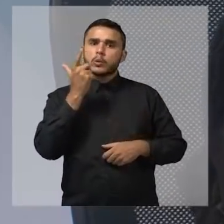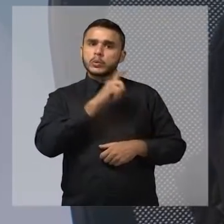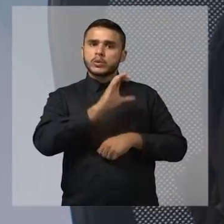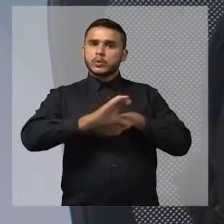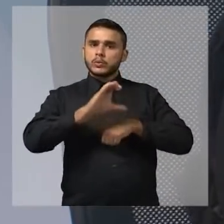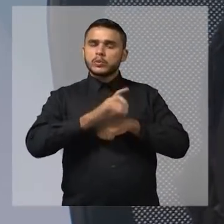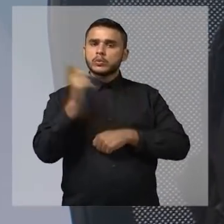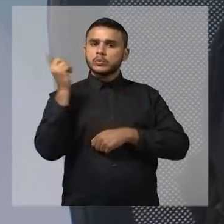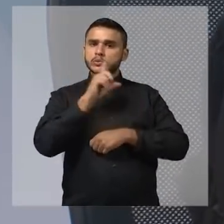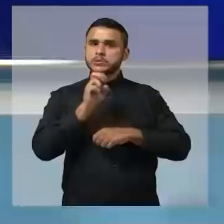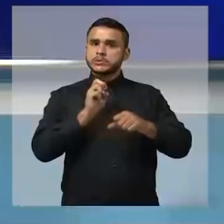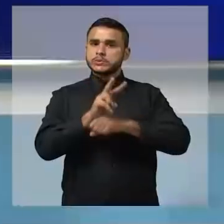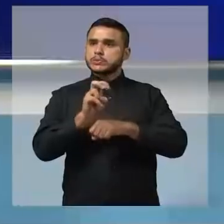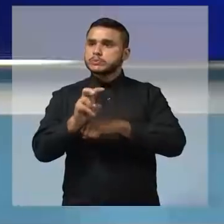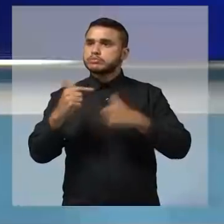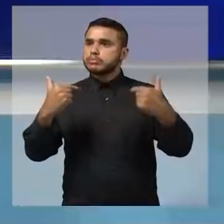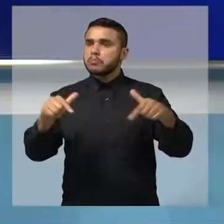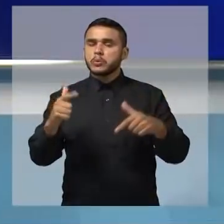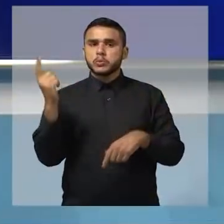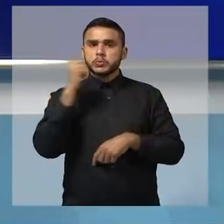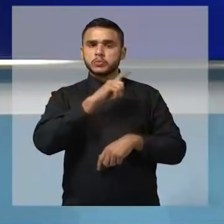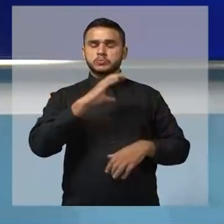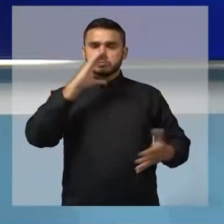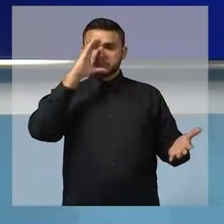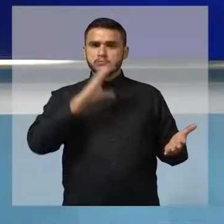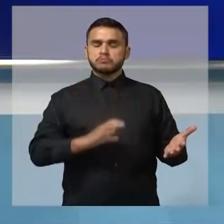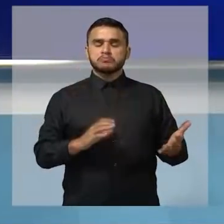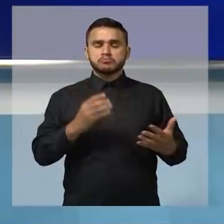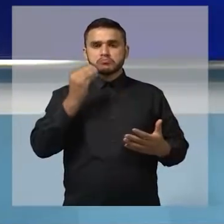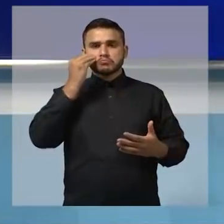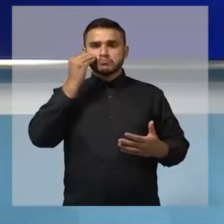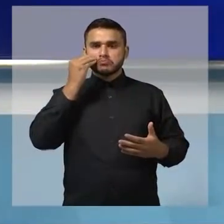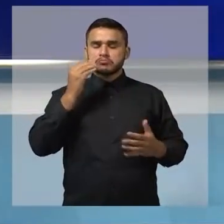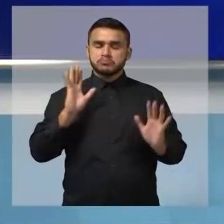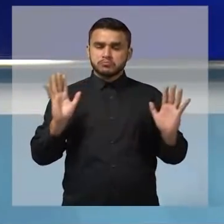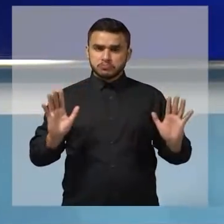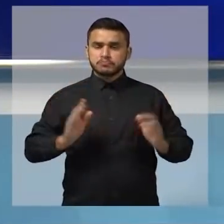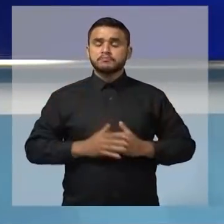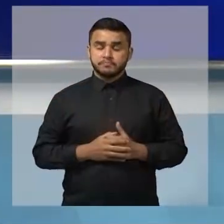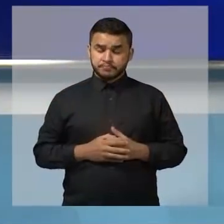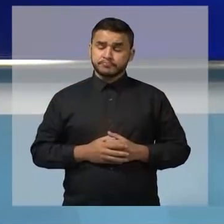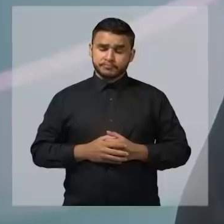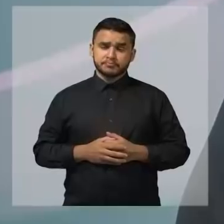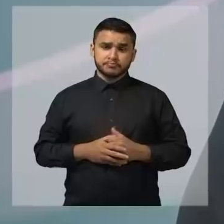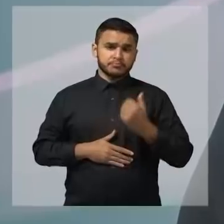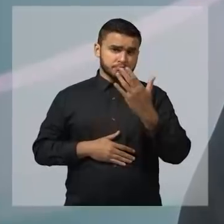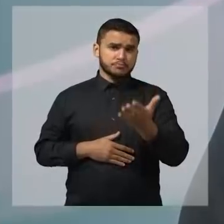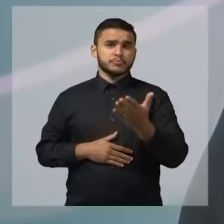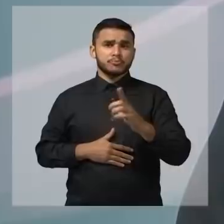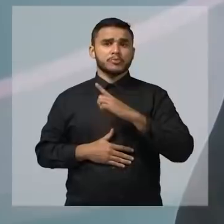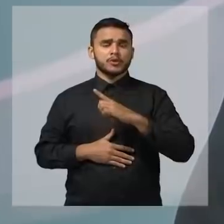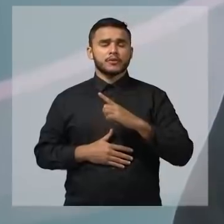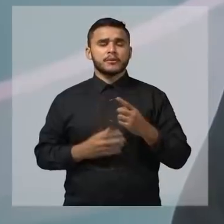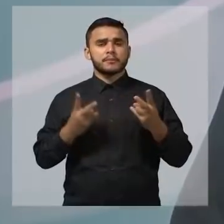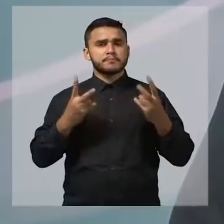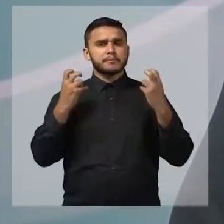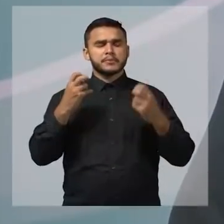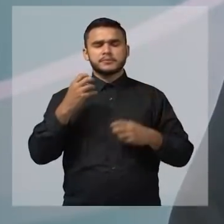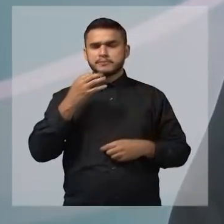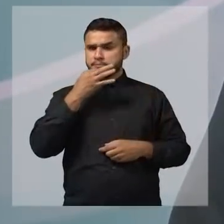de um modo geral, isso não é privilégio do Estado do Ceará, uma percepção completamente errada, que é a